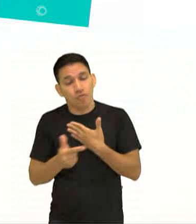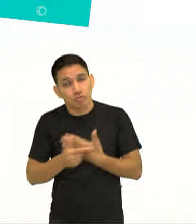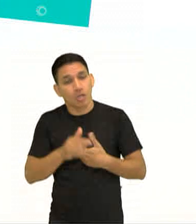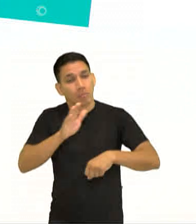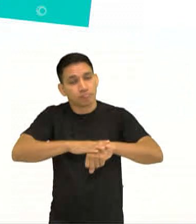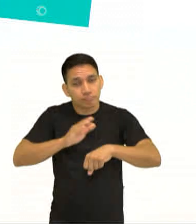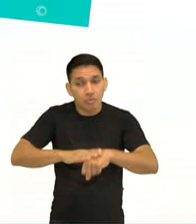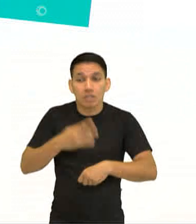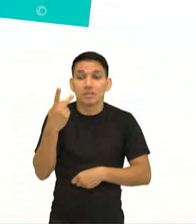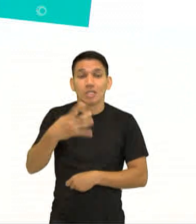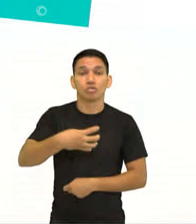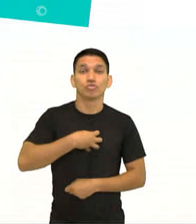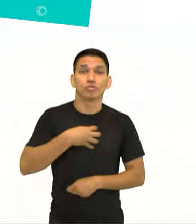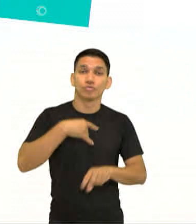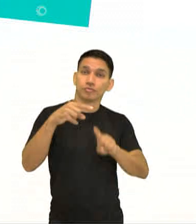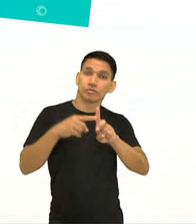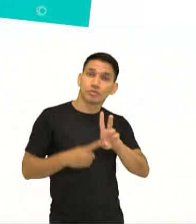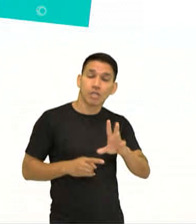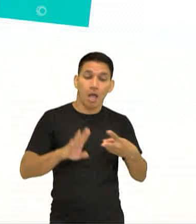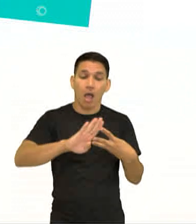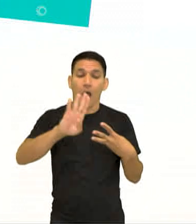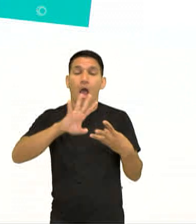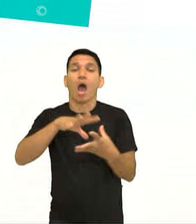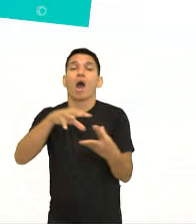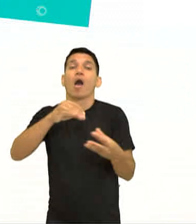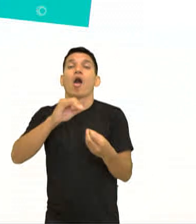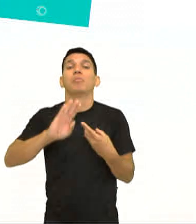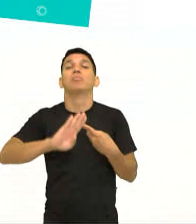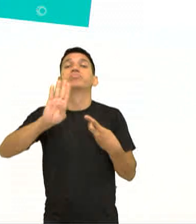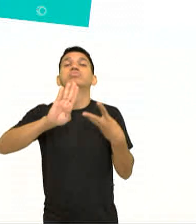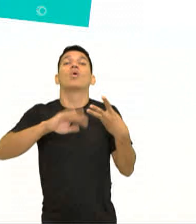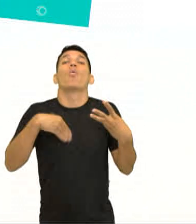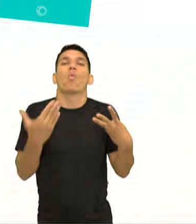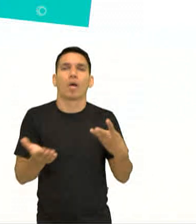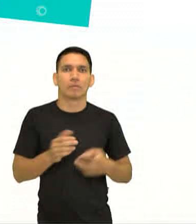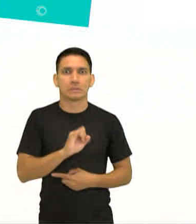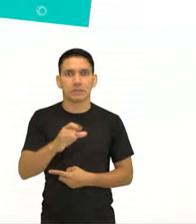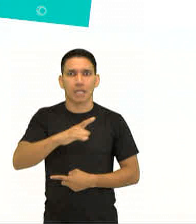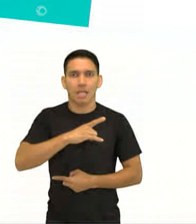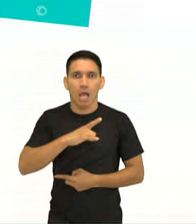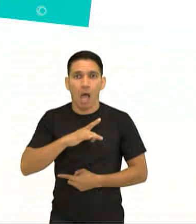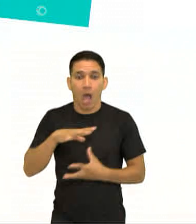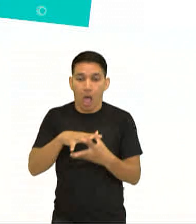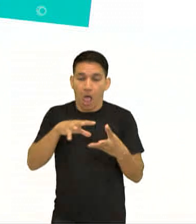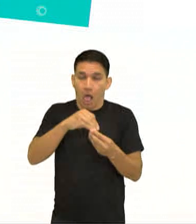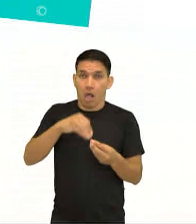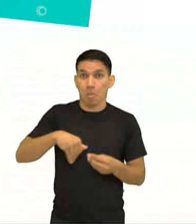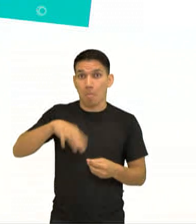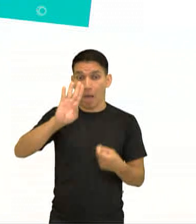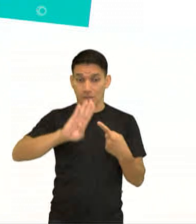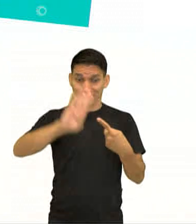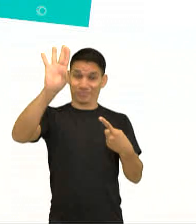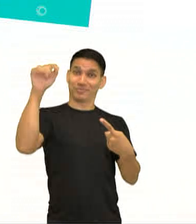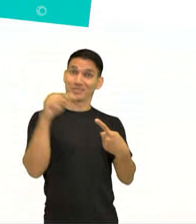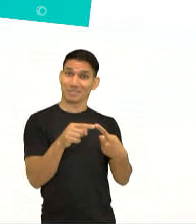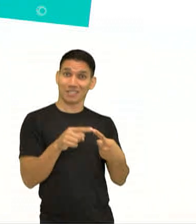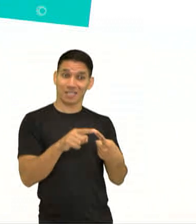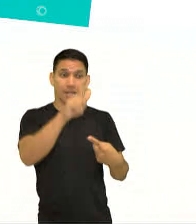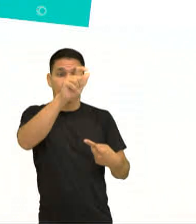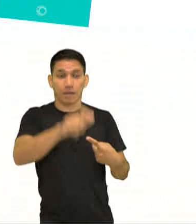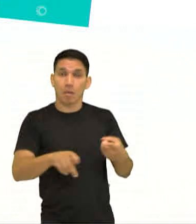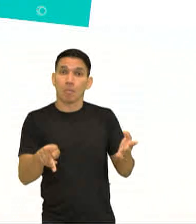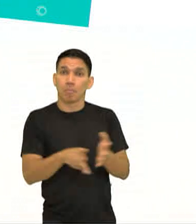alma predominante. Então, aqueles que têm a alma mais concupiscente, ou seja, a alma apetitiva, são